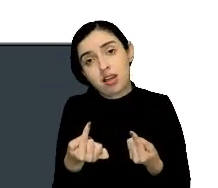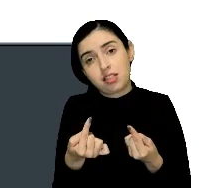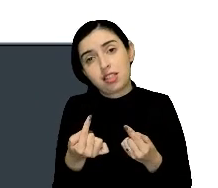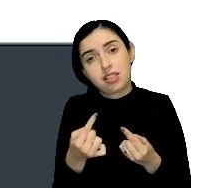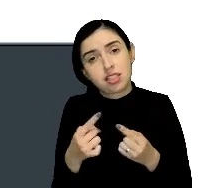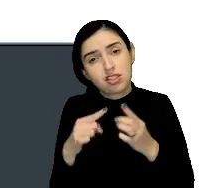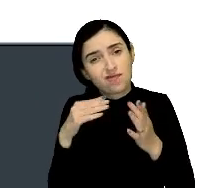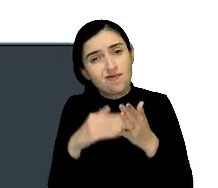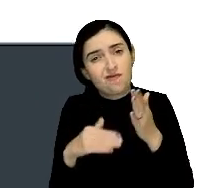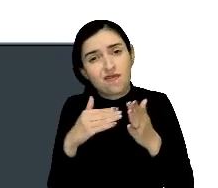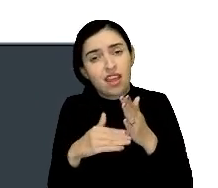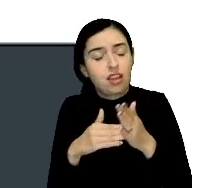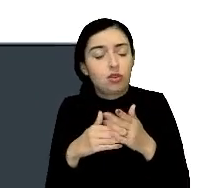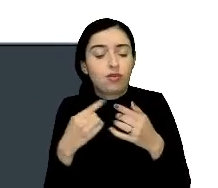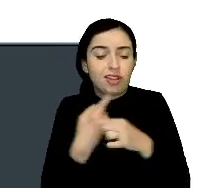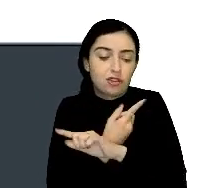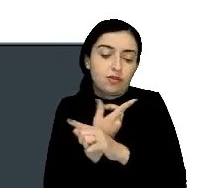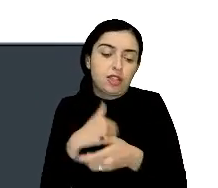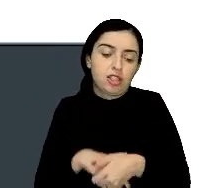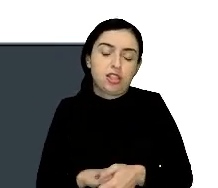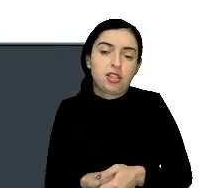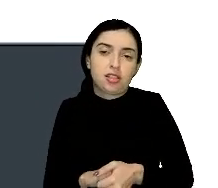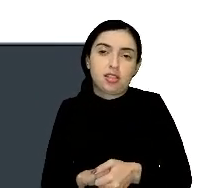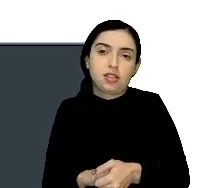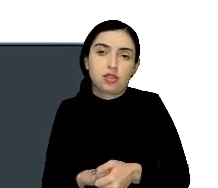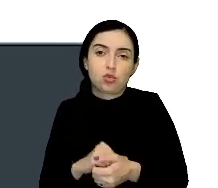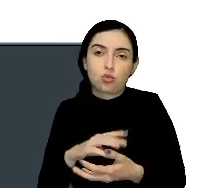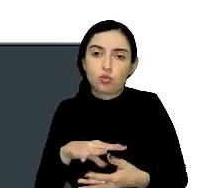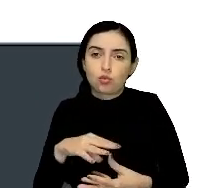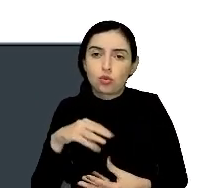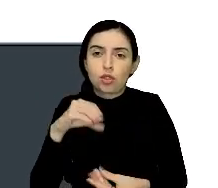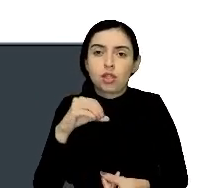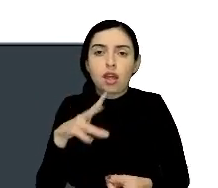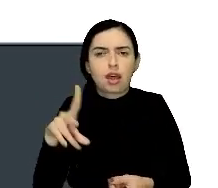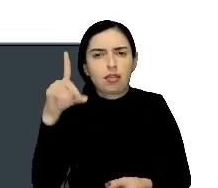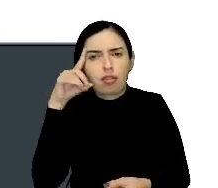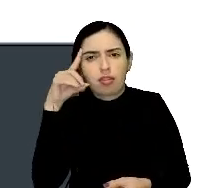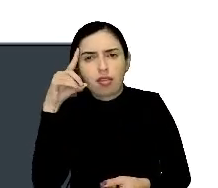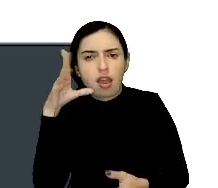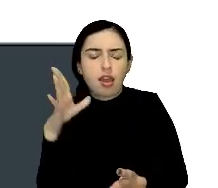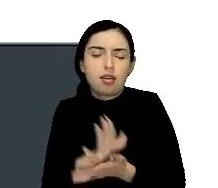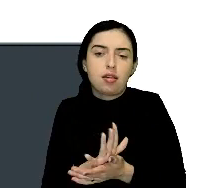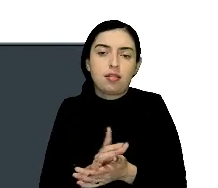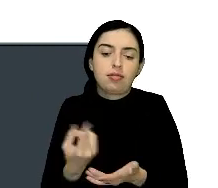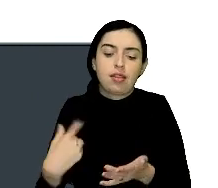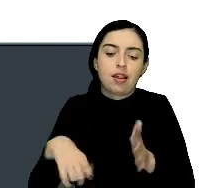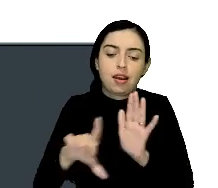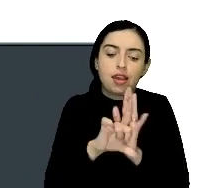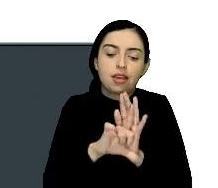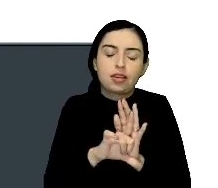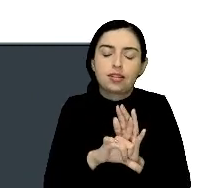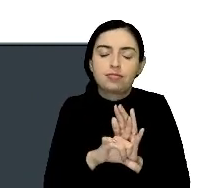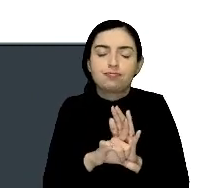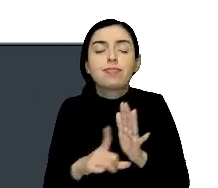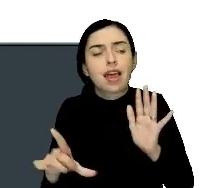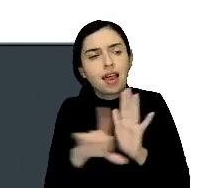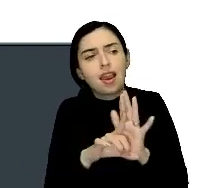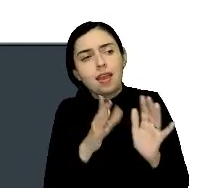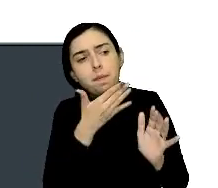vão contra o espírito da lei. A lei ela é melhor do que o Estatuto Estrangeiro